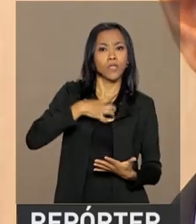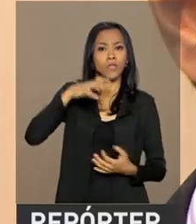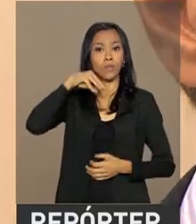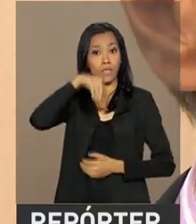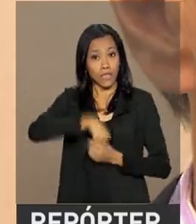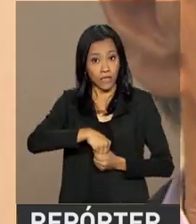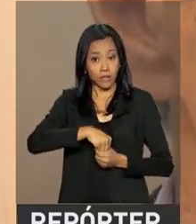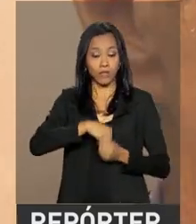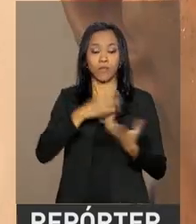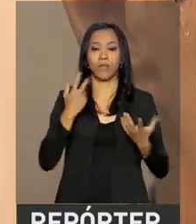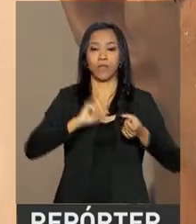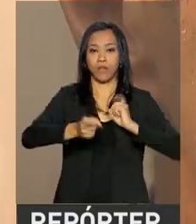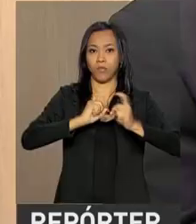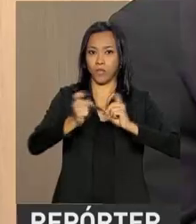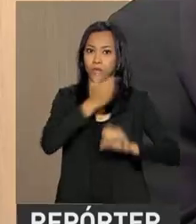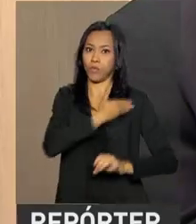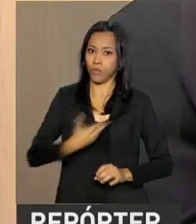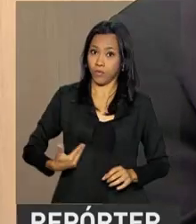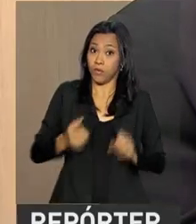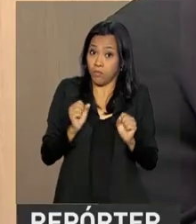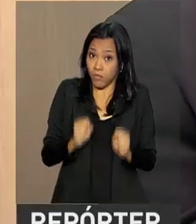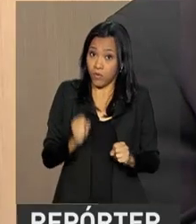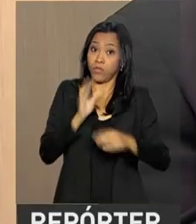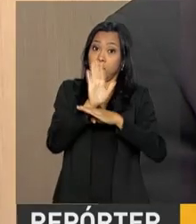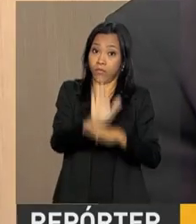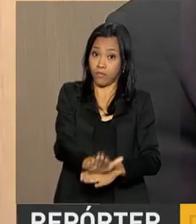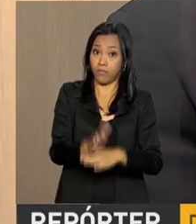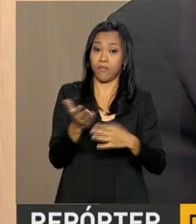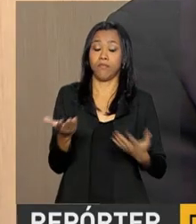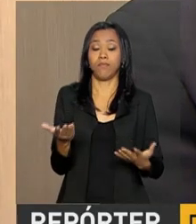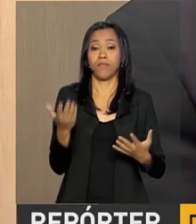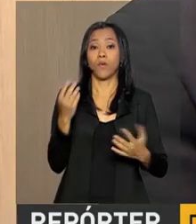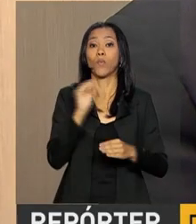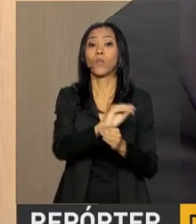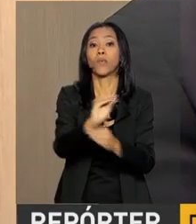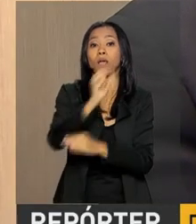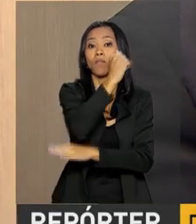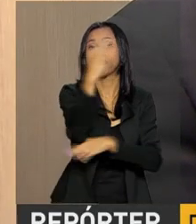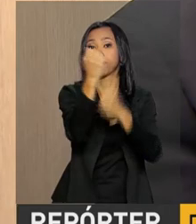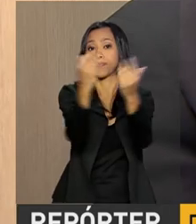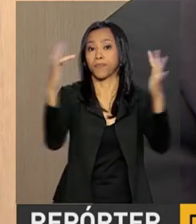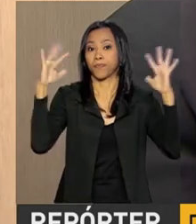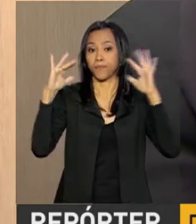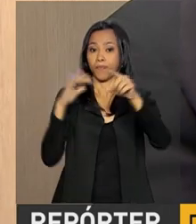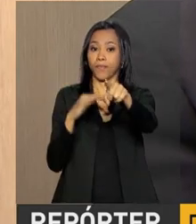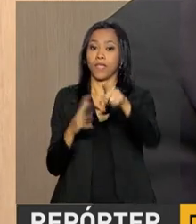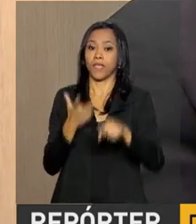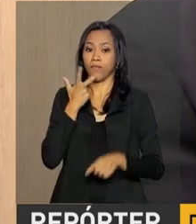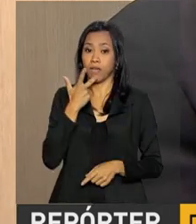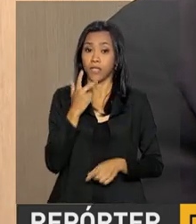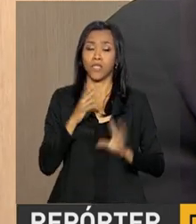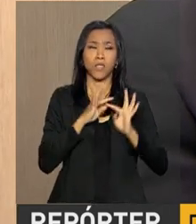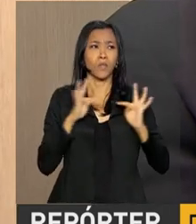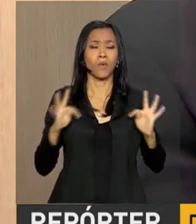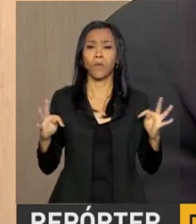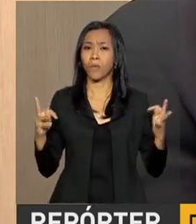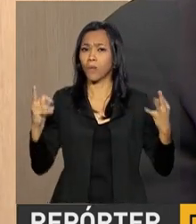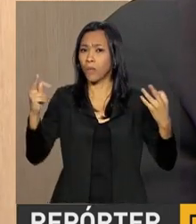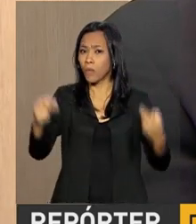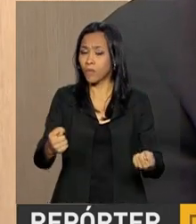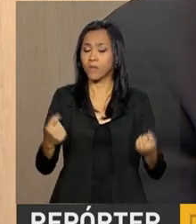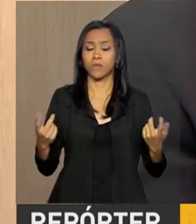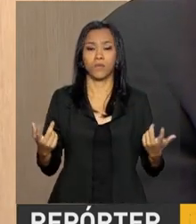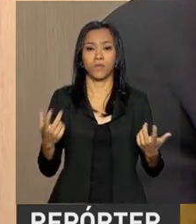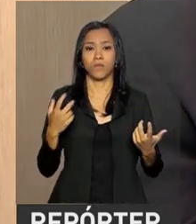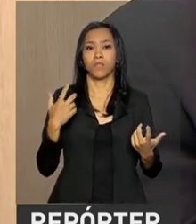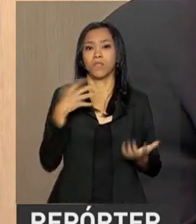na sustentabilidade ambiental. O objetivo do programa é fazer com que todo órgão público das escalas